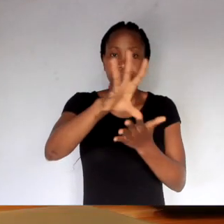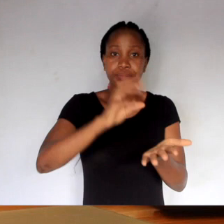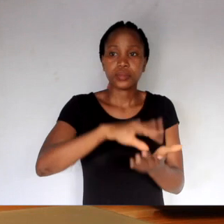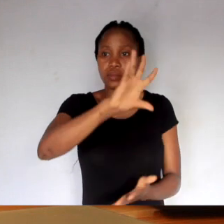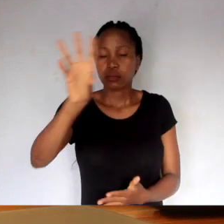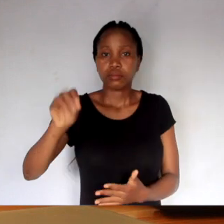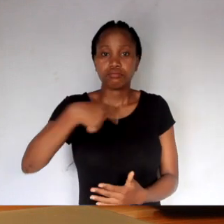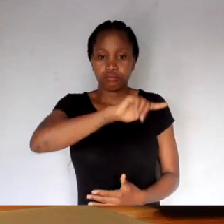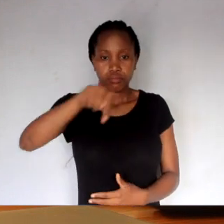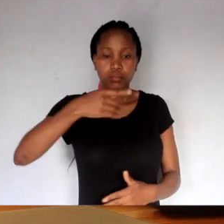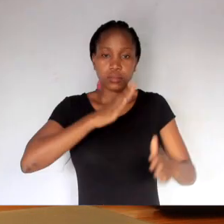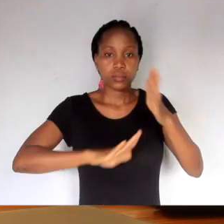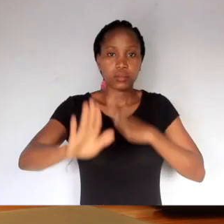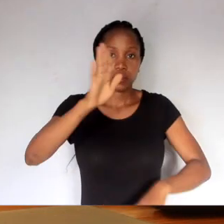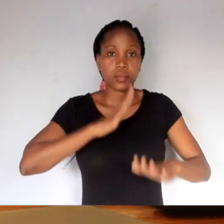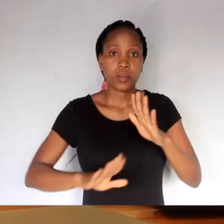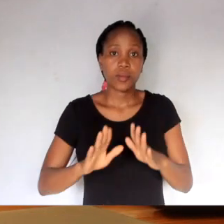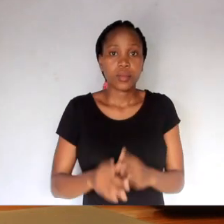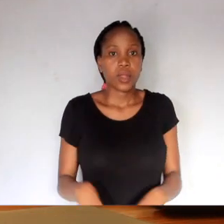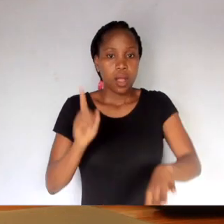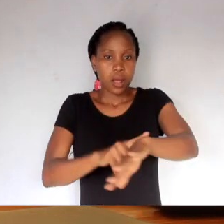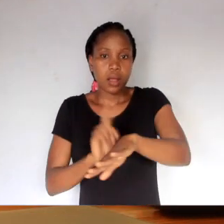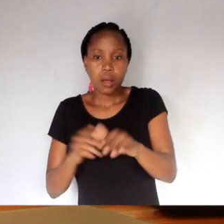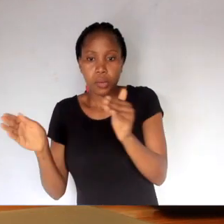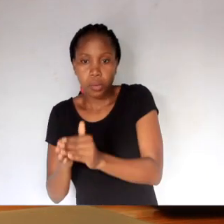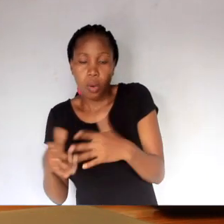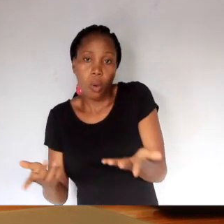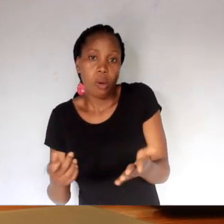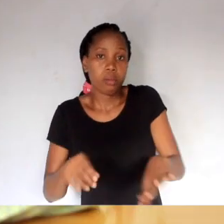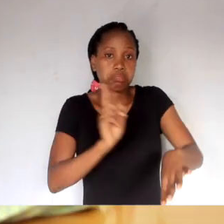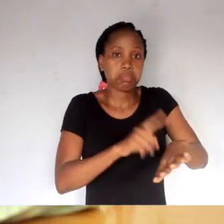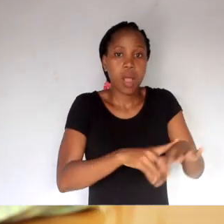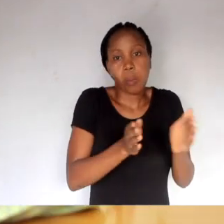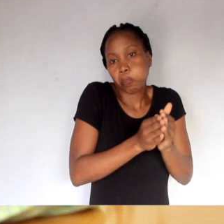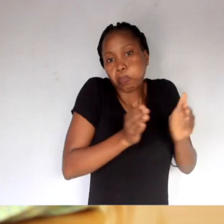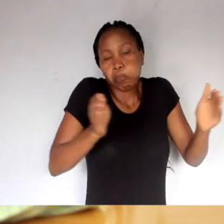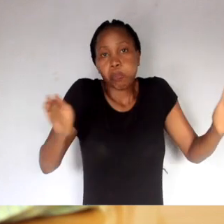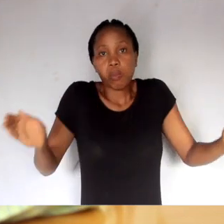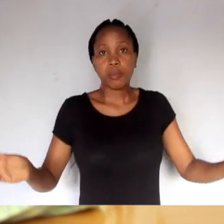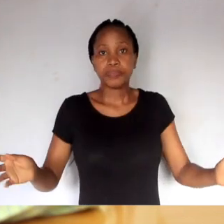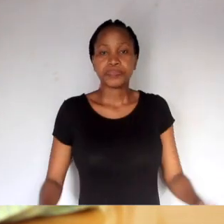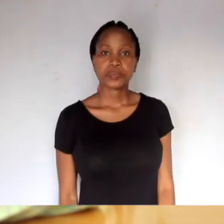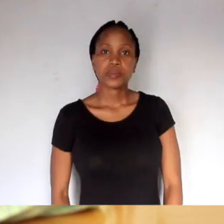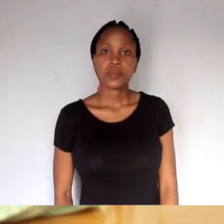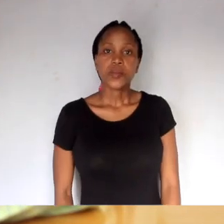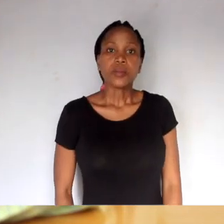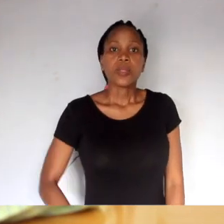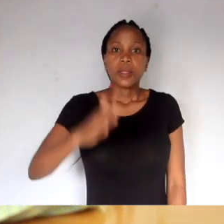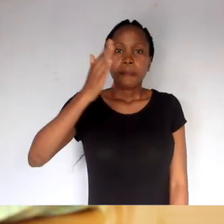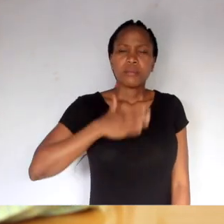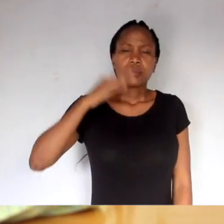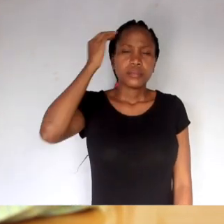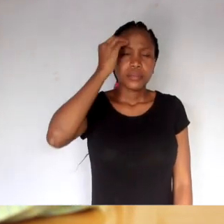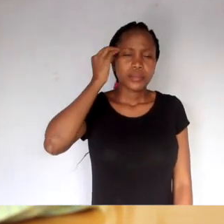nós queremos, não só a curto prazo, mas também a longo prazo. O meu grande sonho é que o MEP